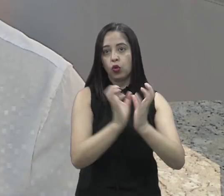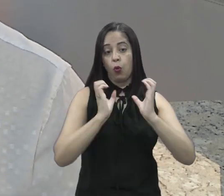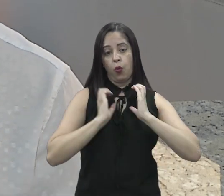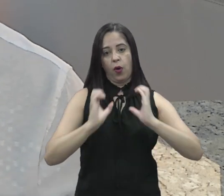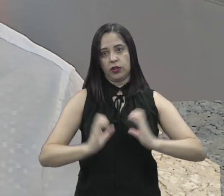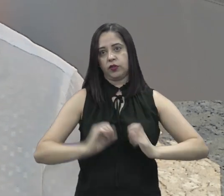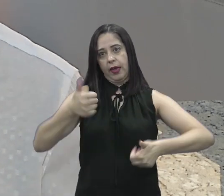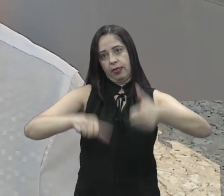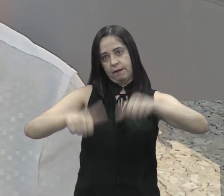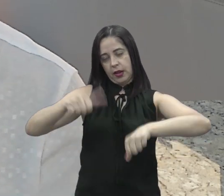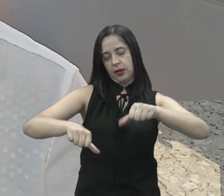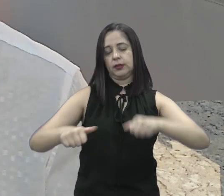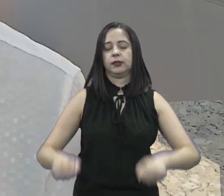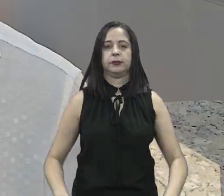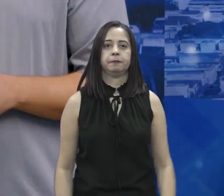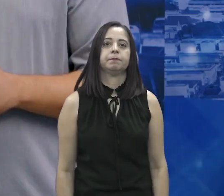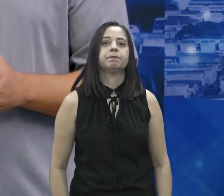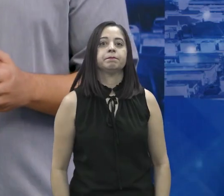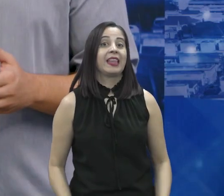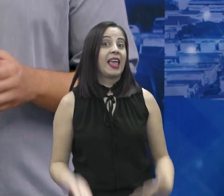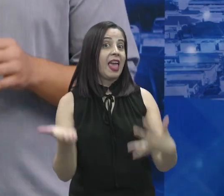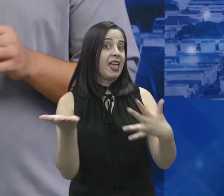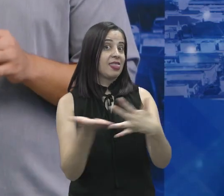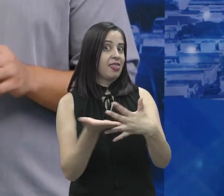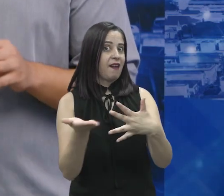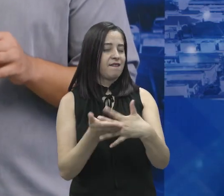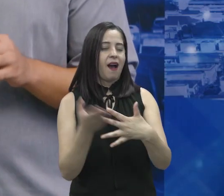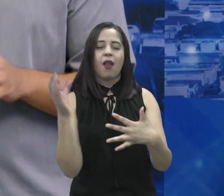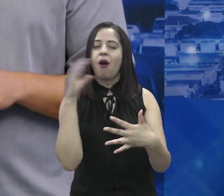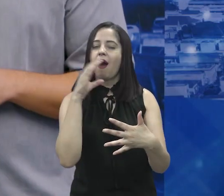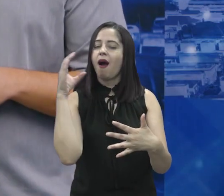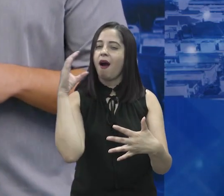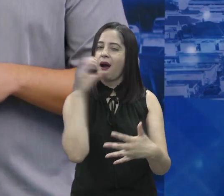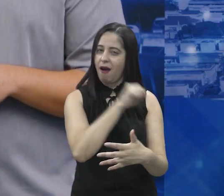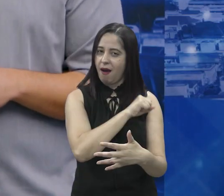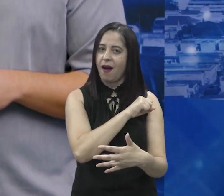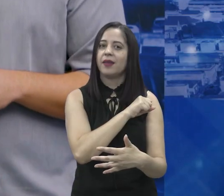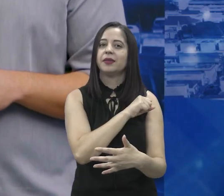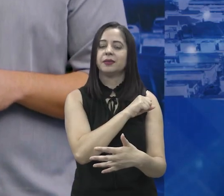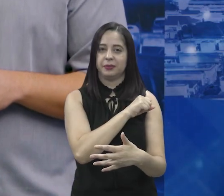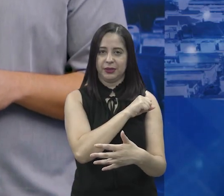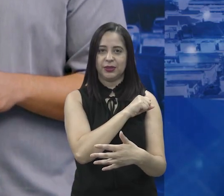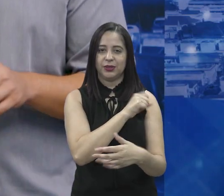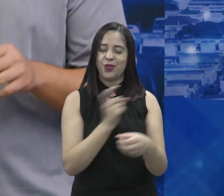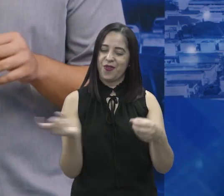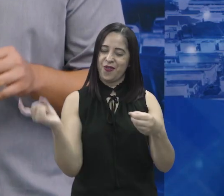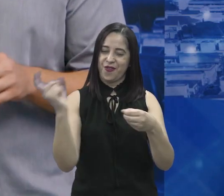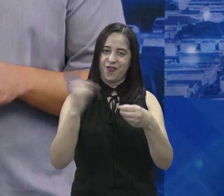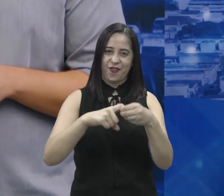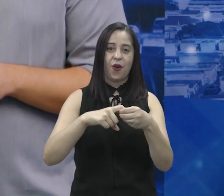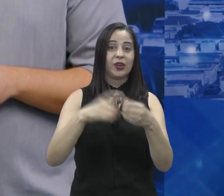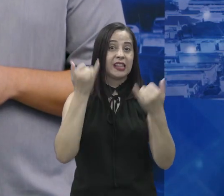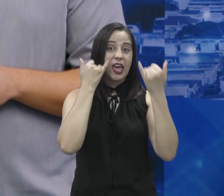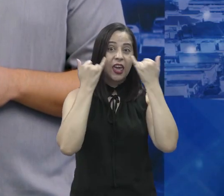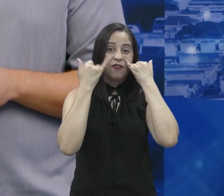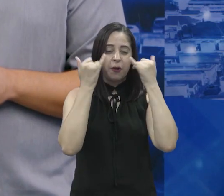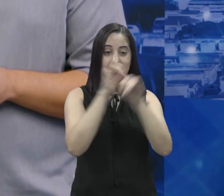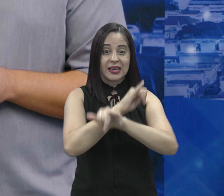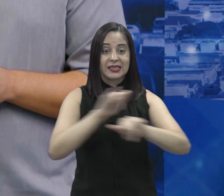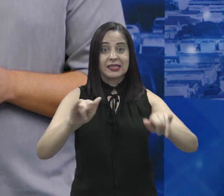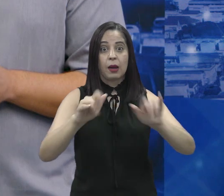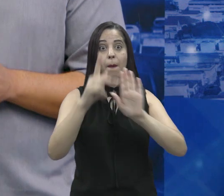para apurar os fatos. Mas isso é falado no dia a dia. Pessoal, primeiro intervalo aqui no Ação Parlamentar e já que a gente volta